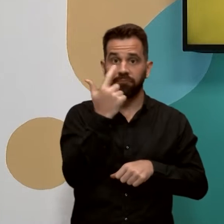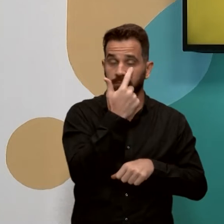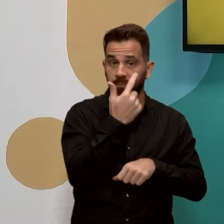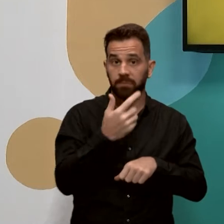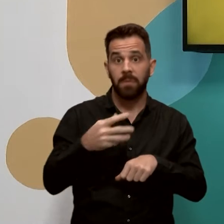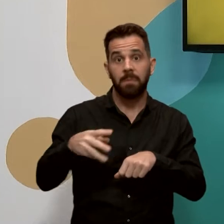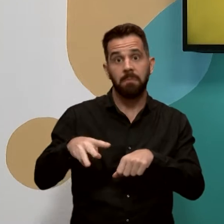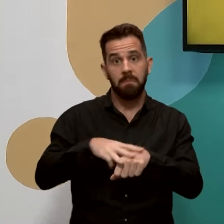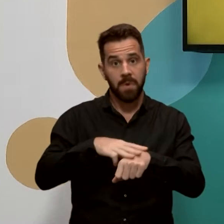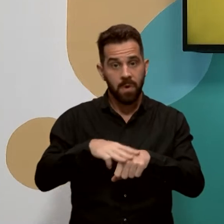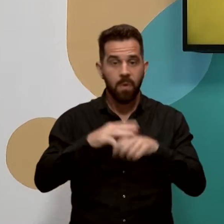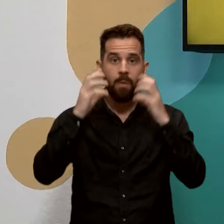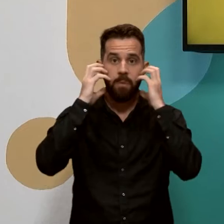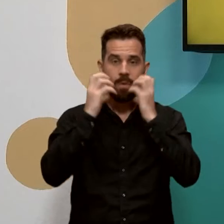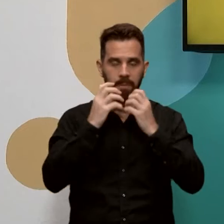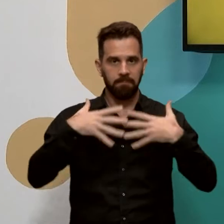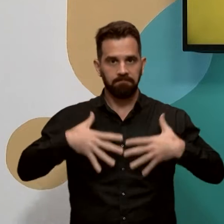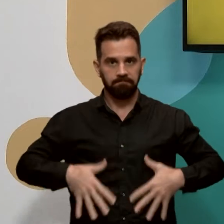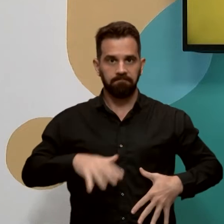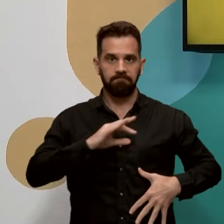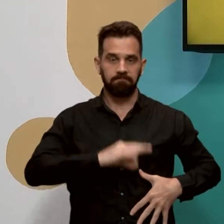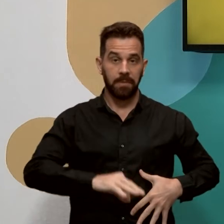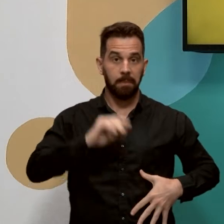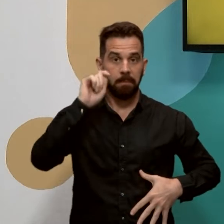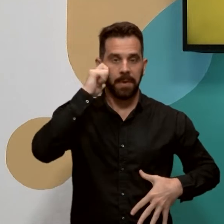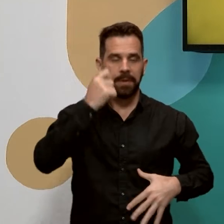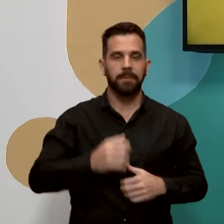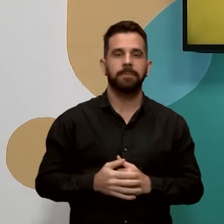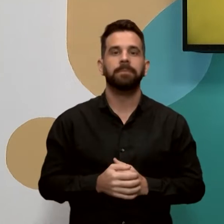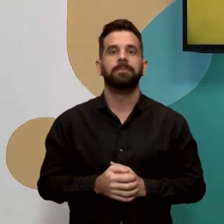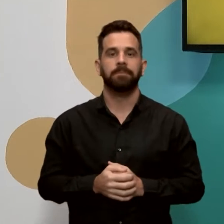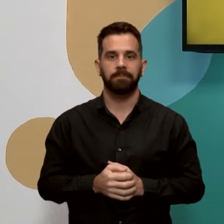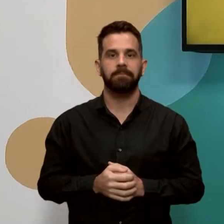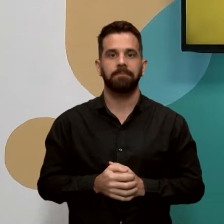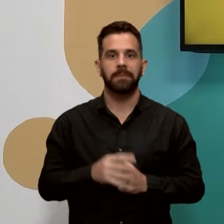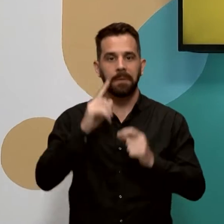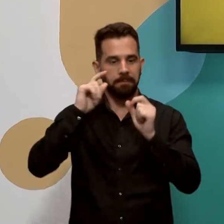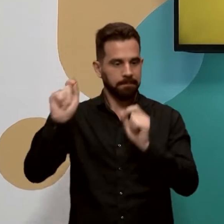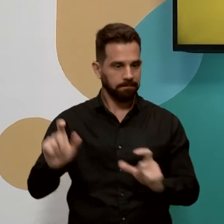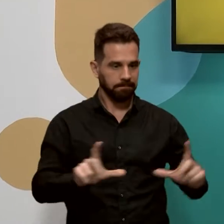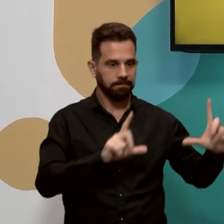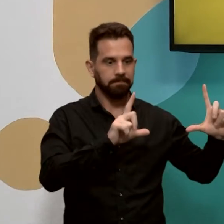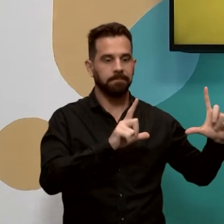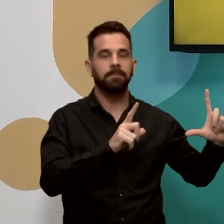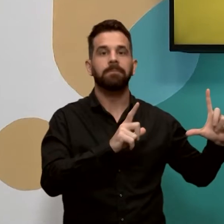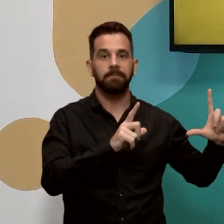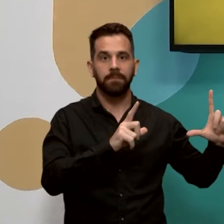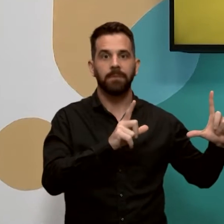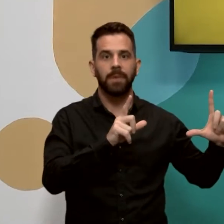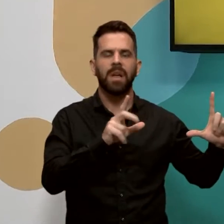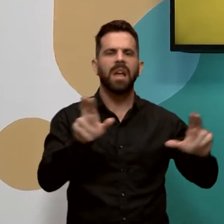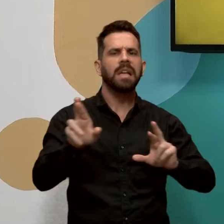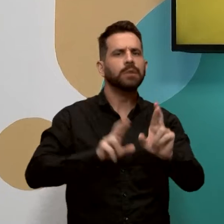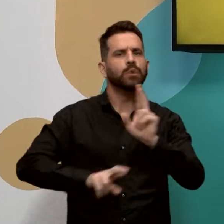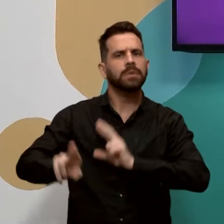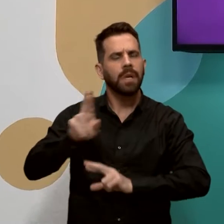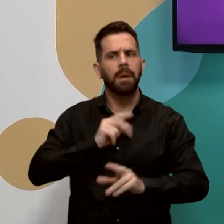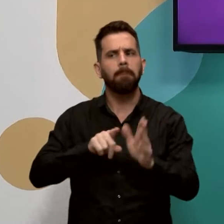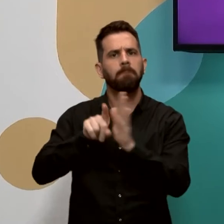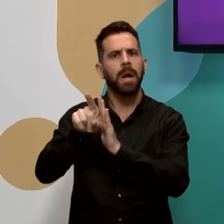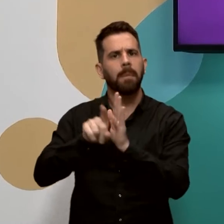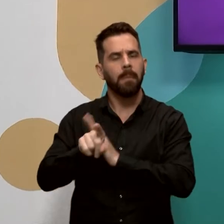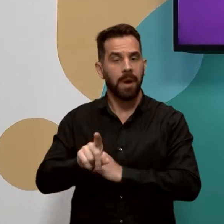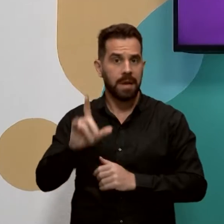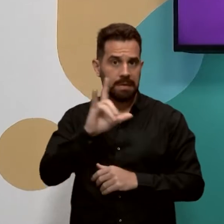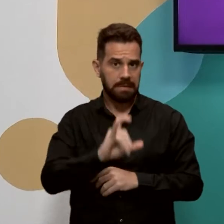está usando uma camisa social preta. Vamos para o nosso telão aqui para conferir os resultados das nossas enquetes lá do Instagram, no